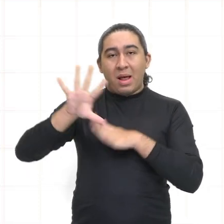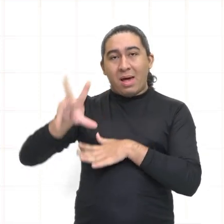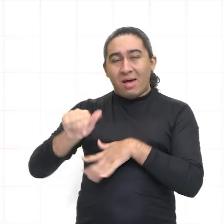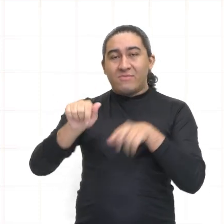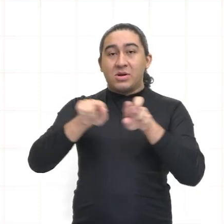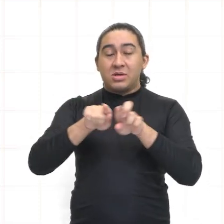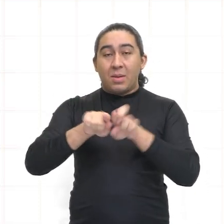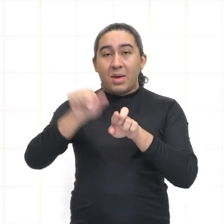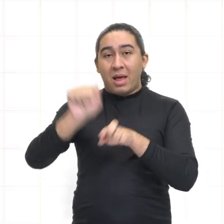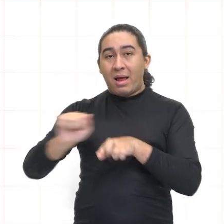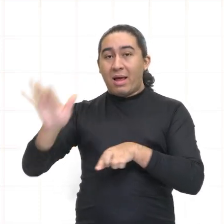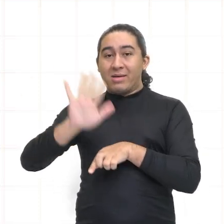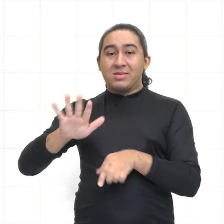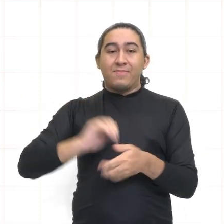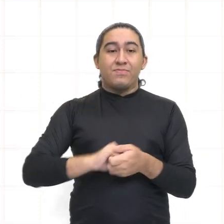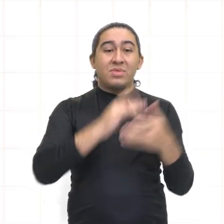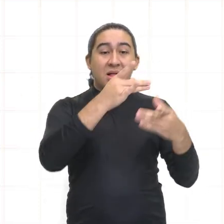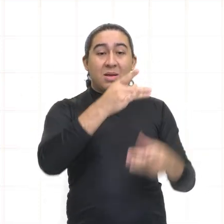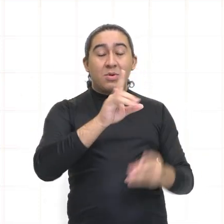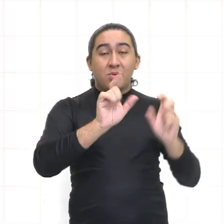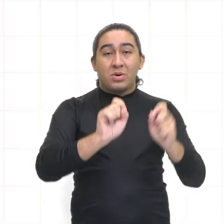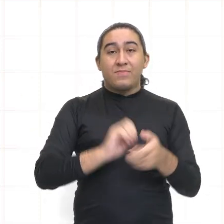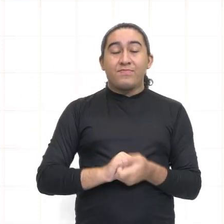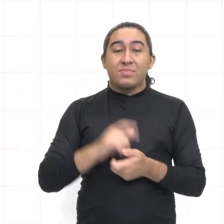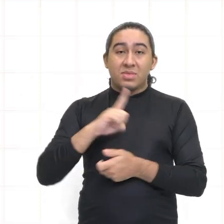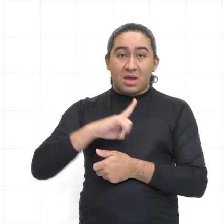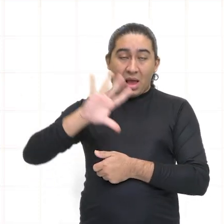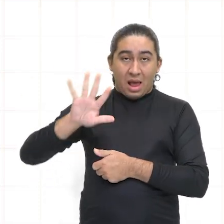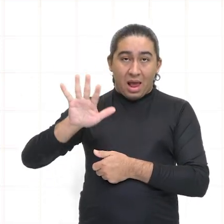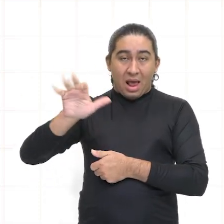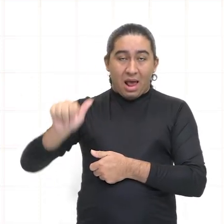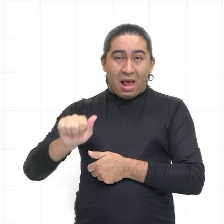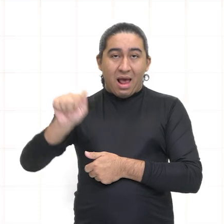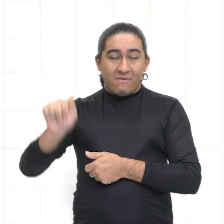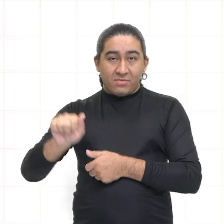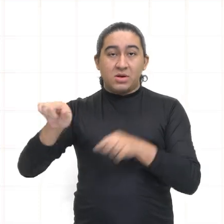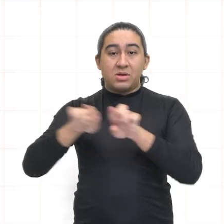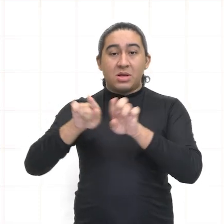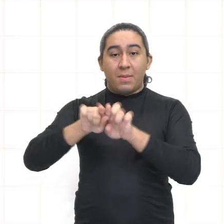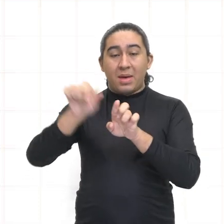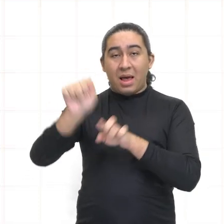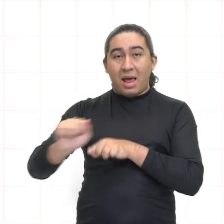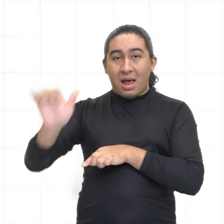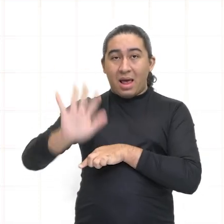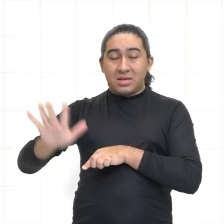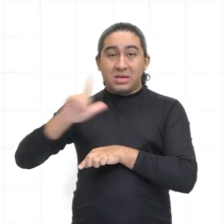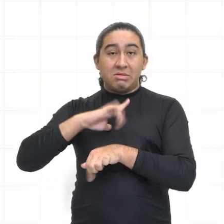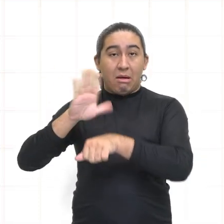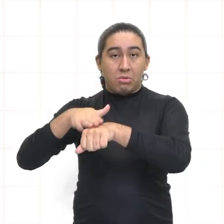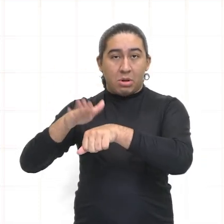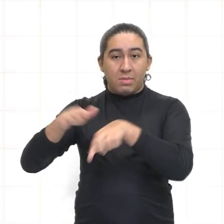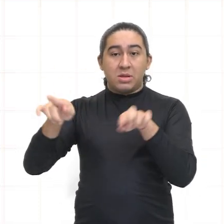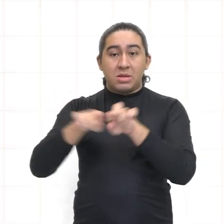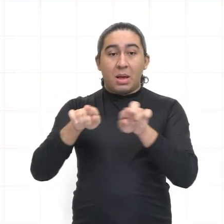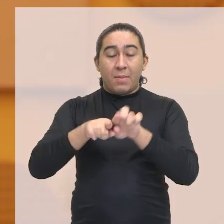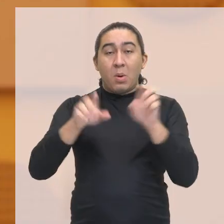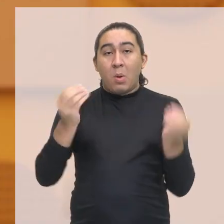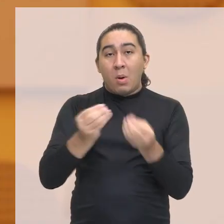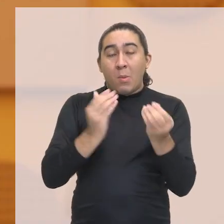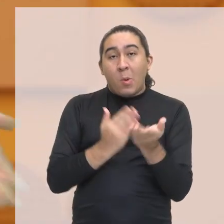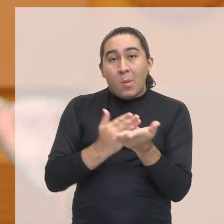na Ásia, com detalhamento a descolonização na África e na Ásia e o prenúncio de